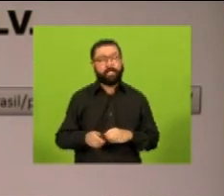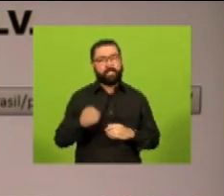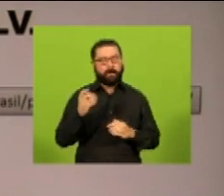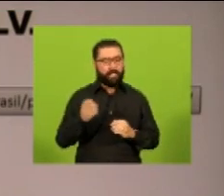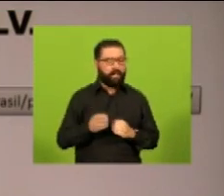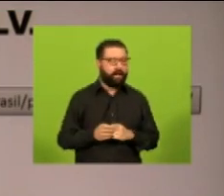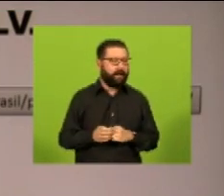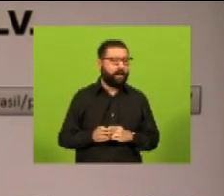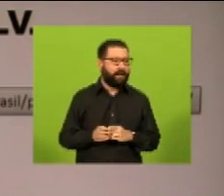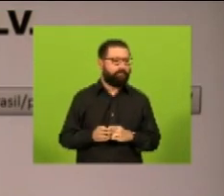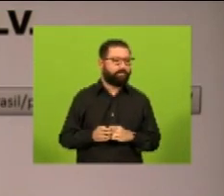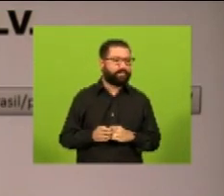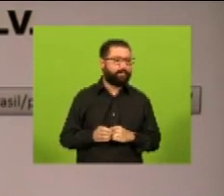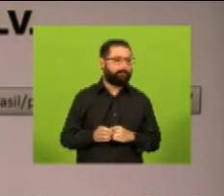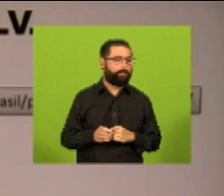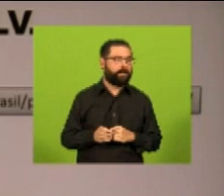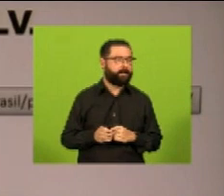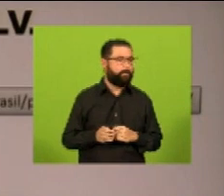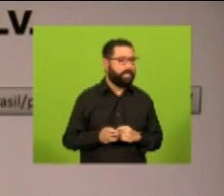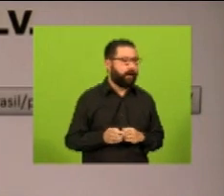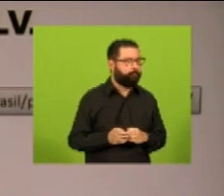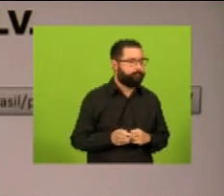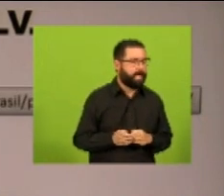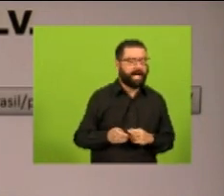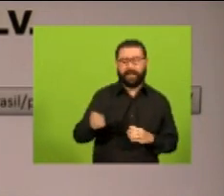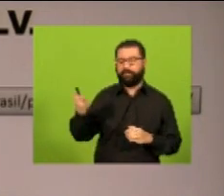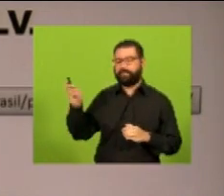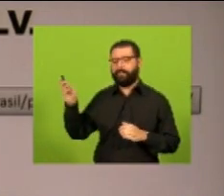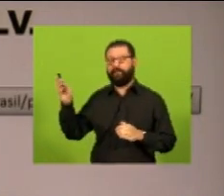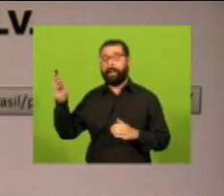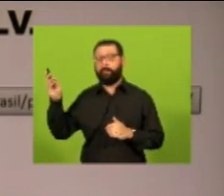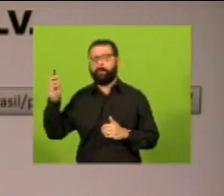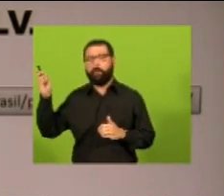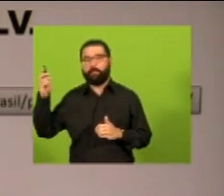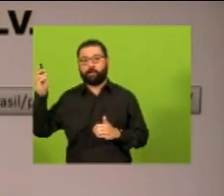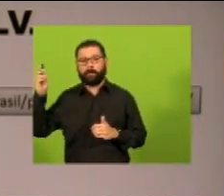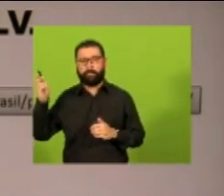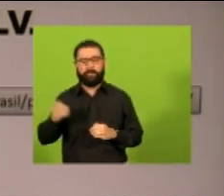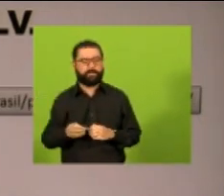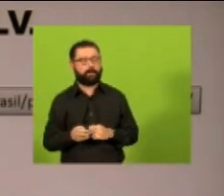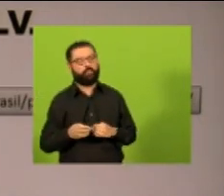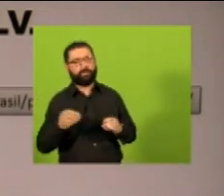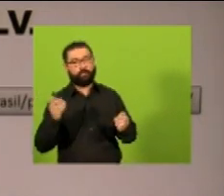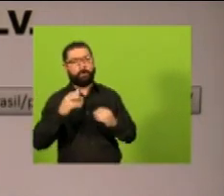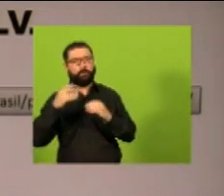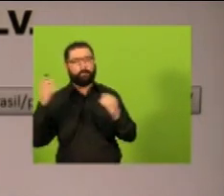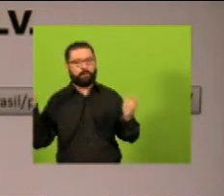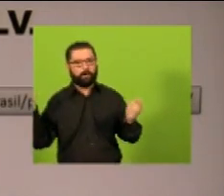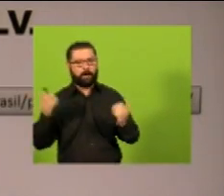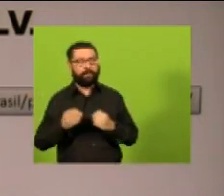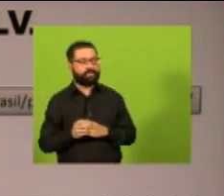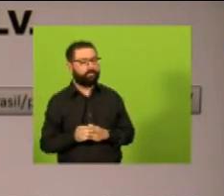PSI, você vai poder trabalhar. Tá? Aí você vai ver lá no manômetro lá do pulverizador qual a pressão que você